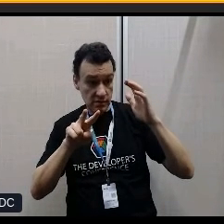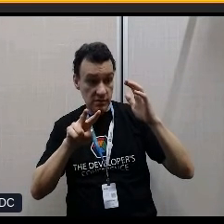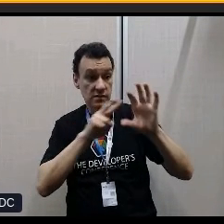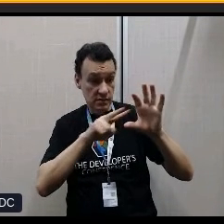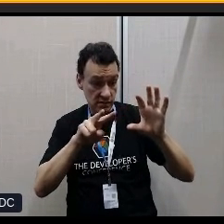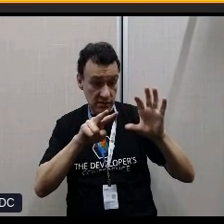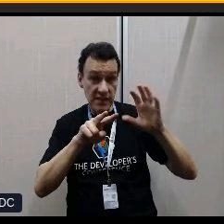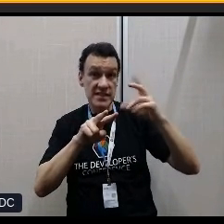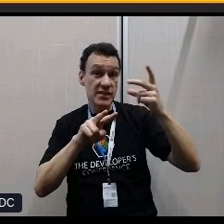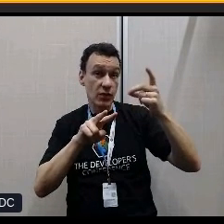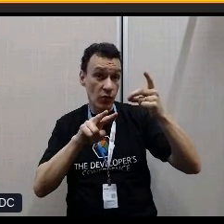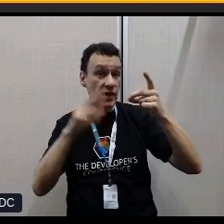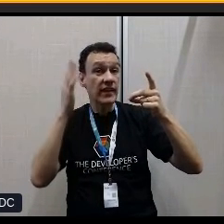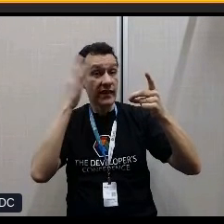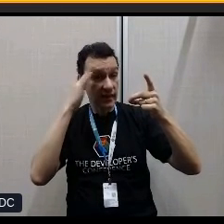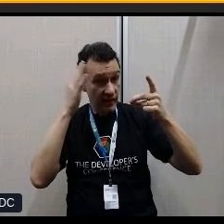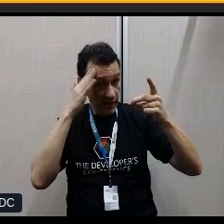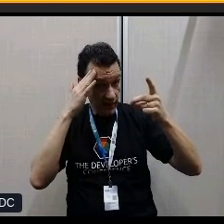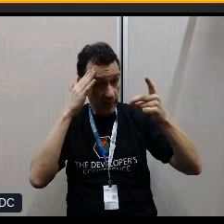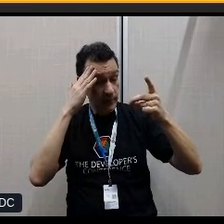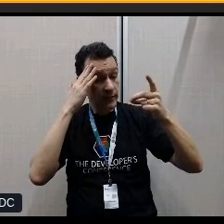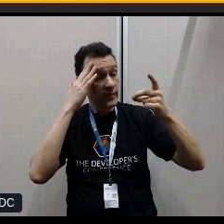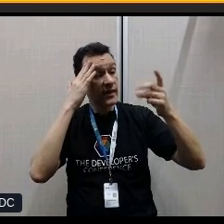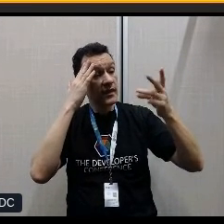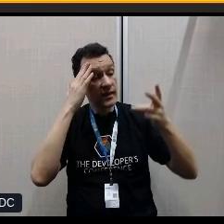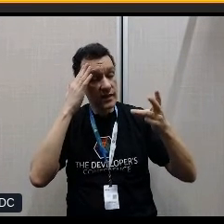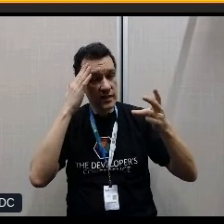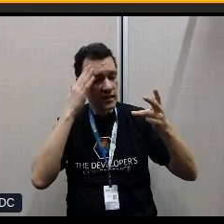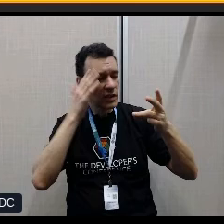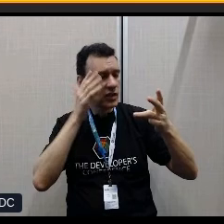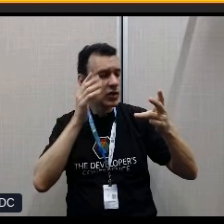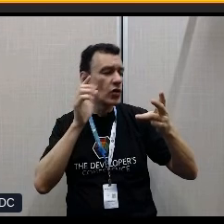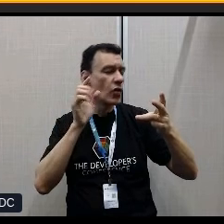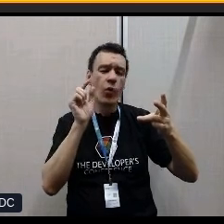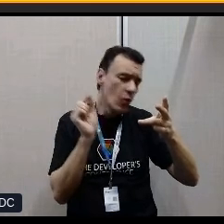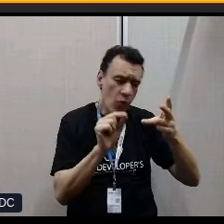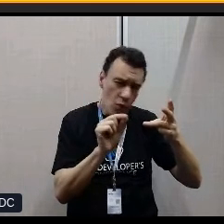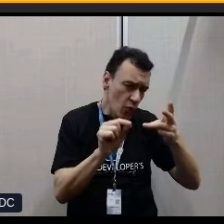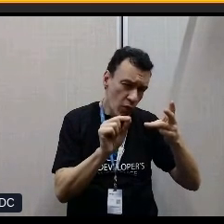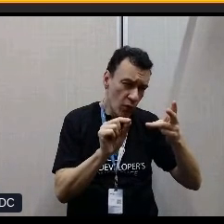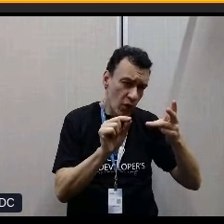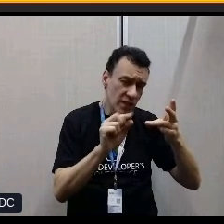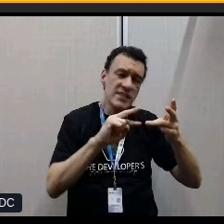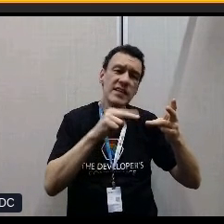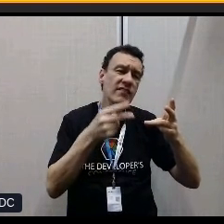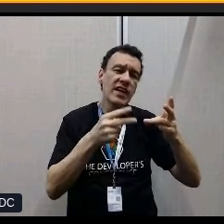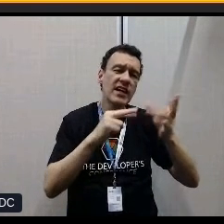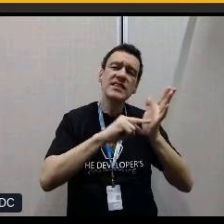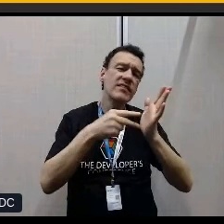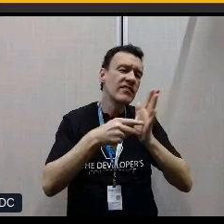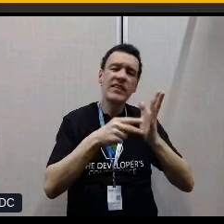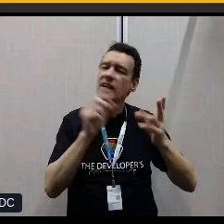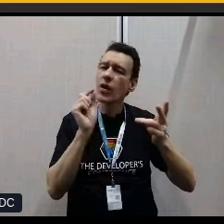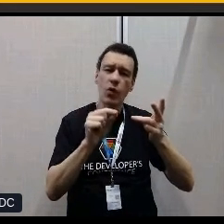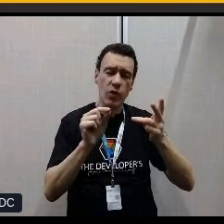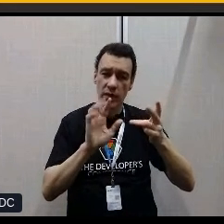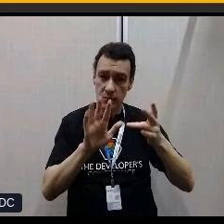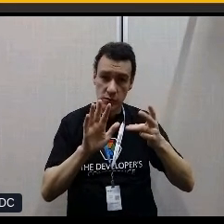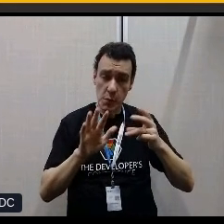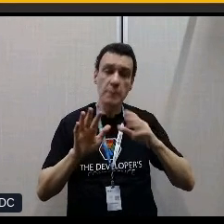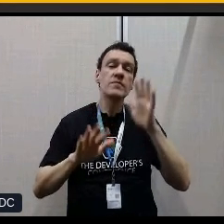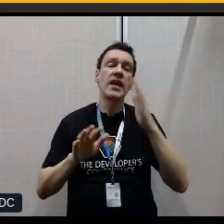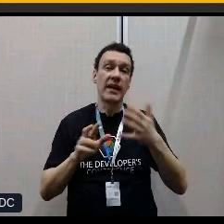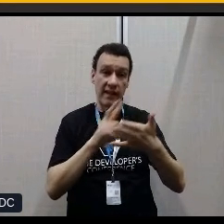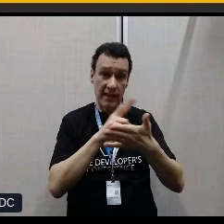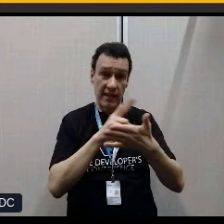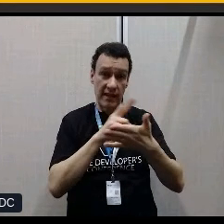A interpretação, entendi o símbolo, mas eu entendi o que ele significa. É que nem quando criança, né? Lê aí, o que você